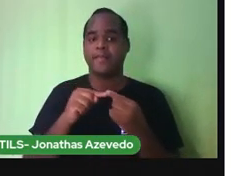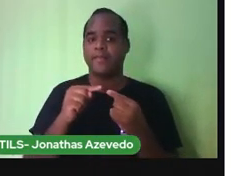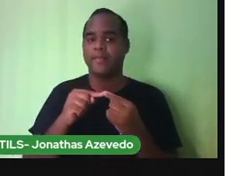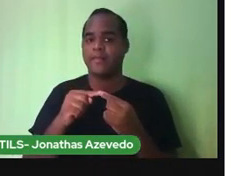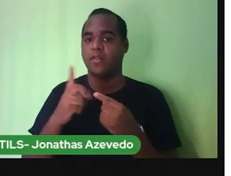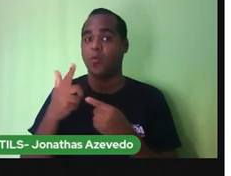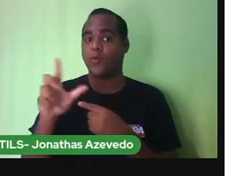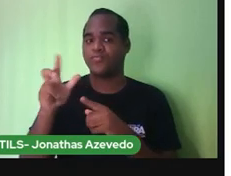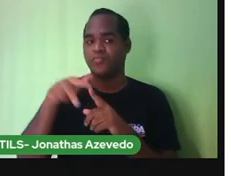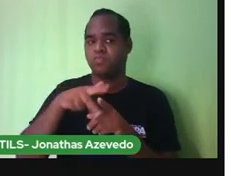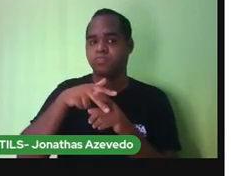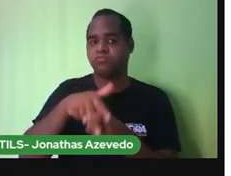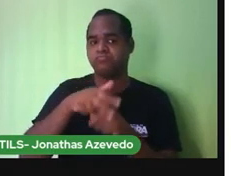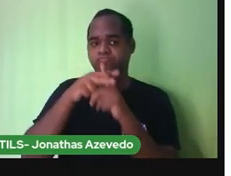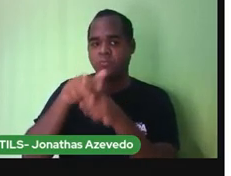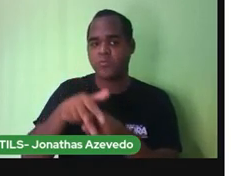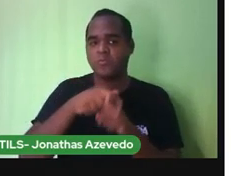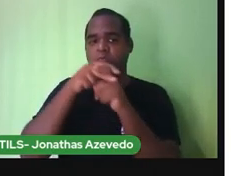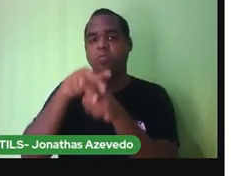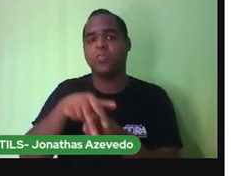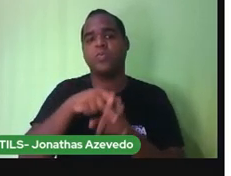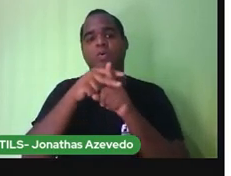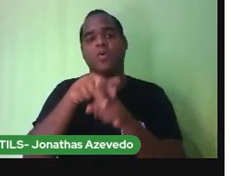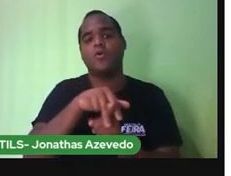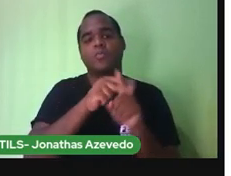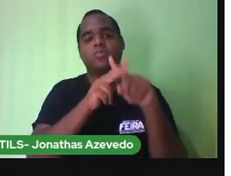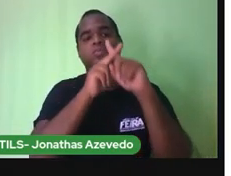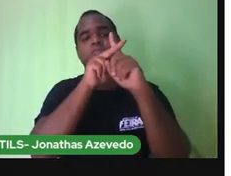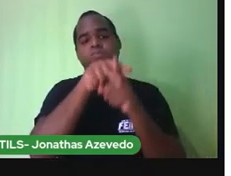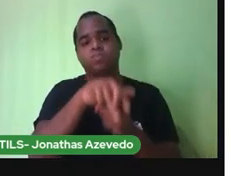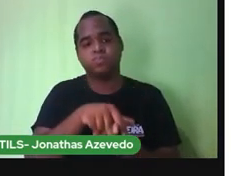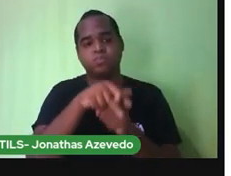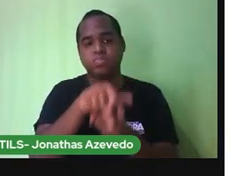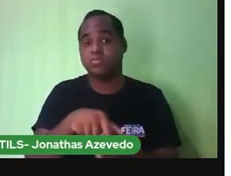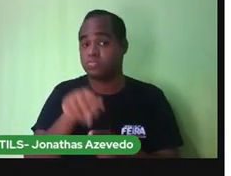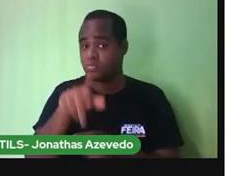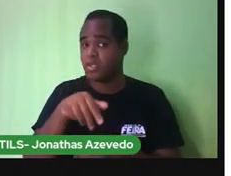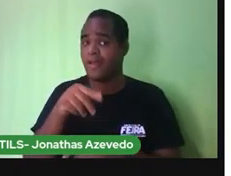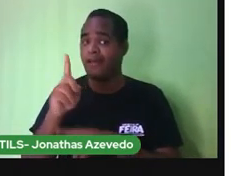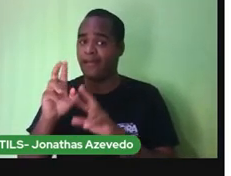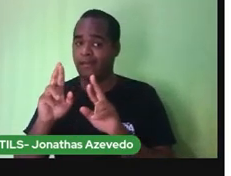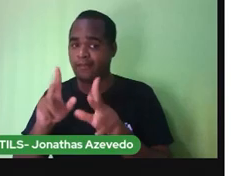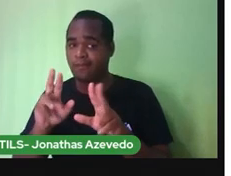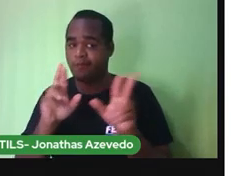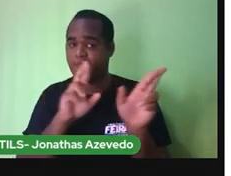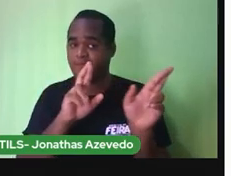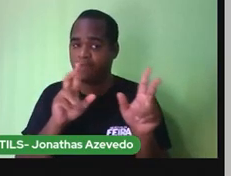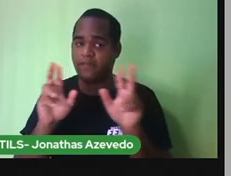touro e vai para as festas de vaquejada essas coisas ali é peão